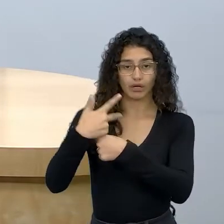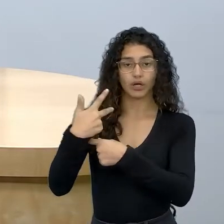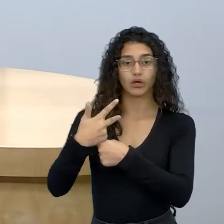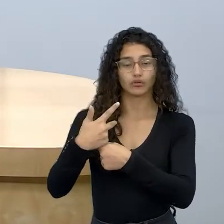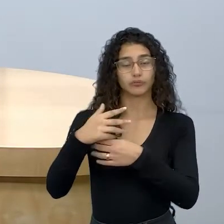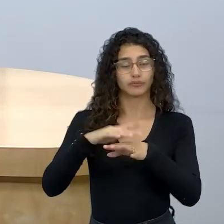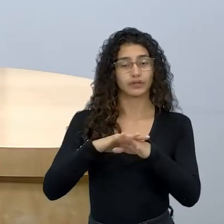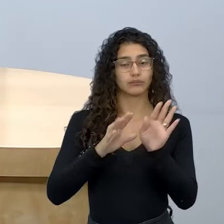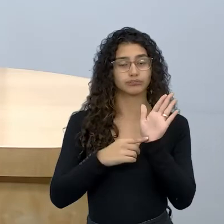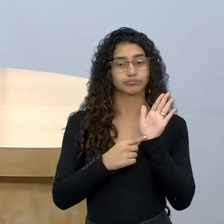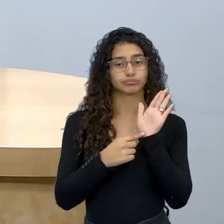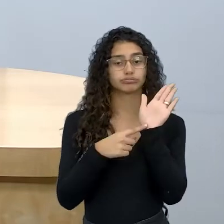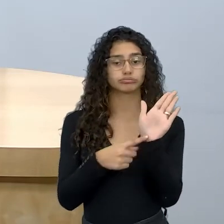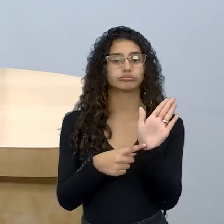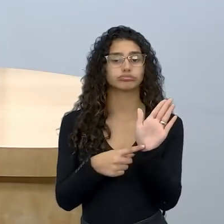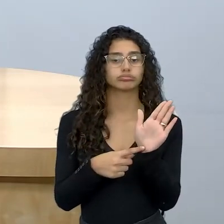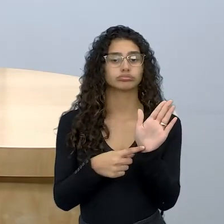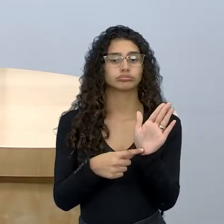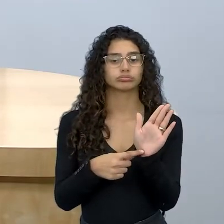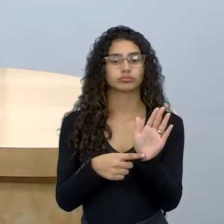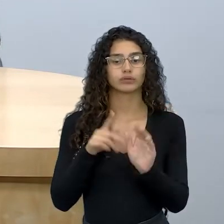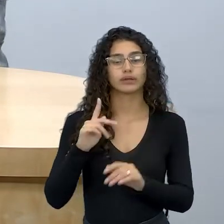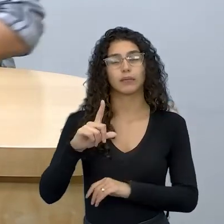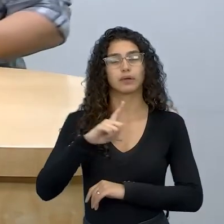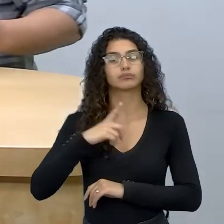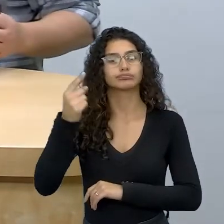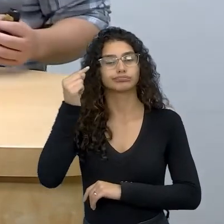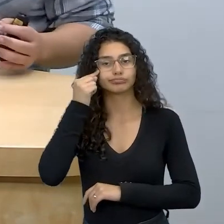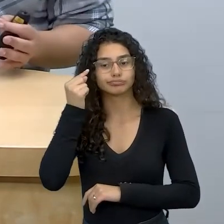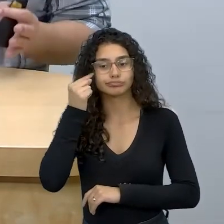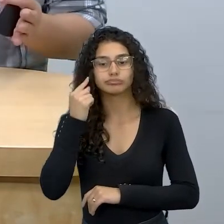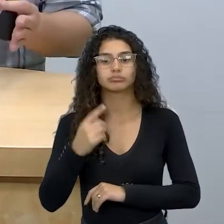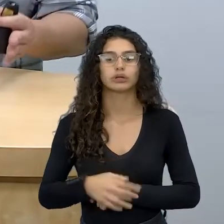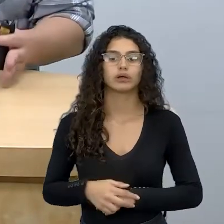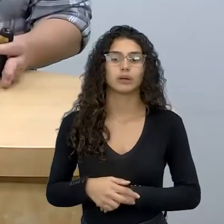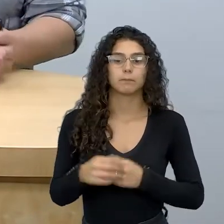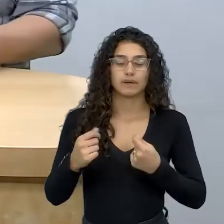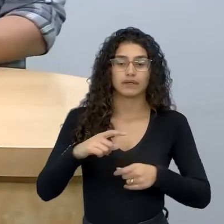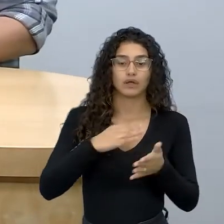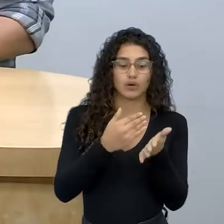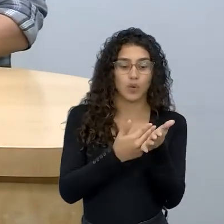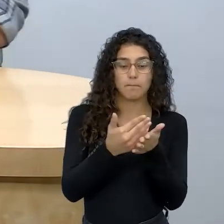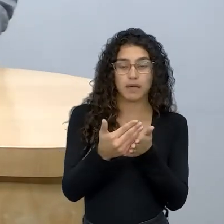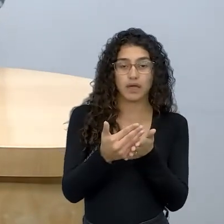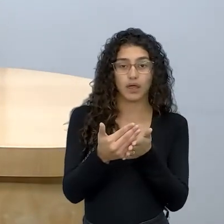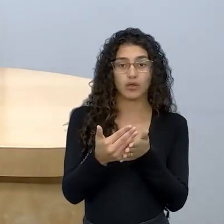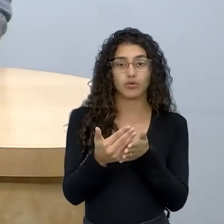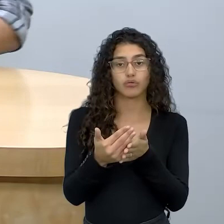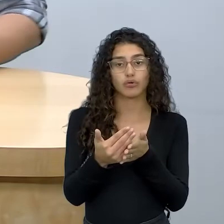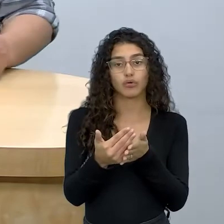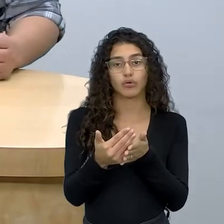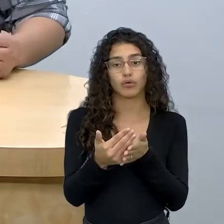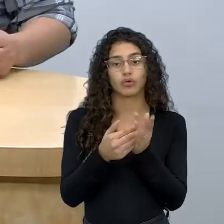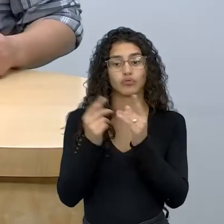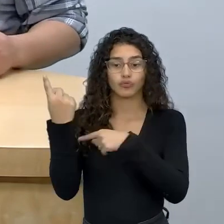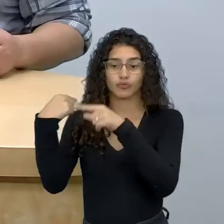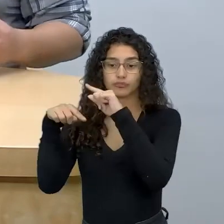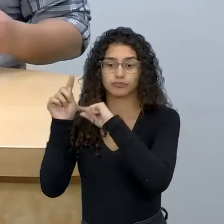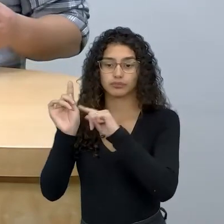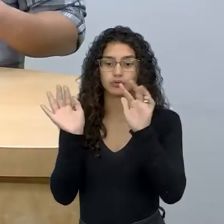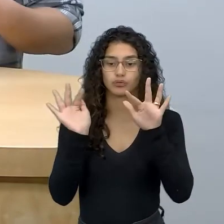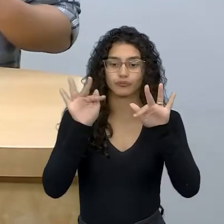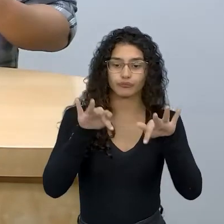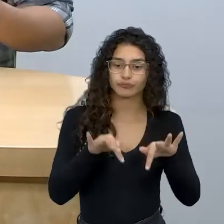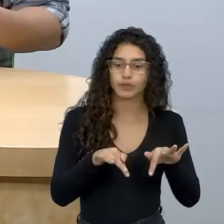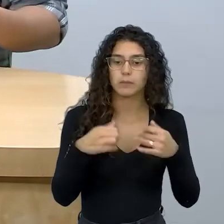tá? Então, ó, sempre tem em mente, né? Sempre tem que ter começo, meio e fim, né?